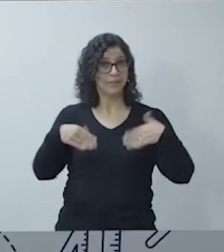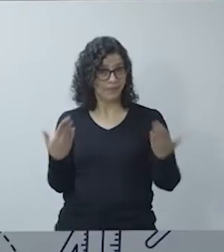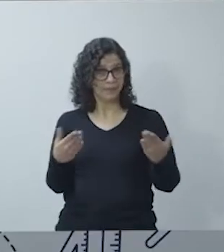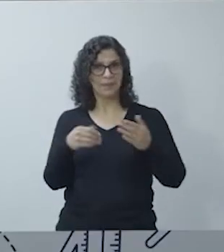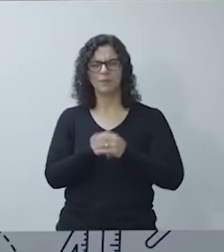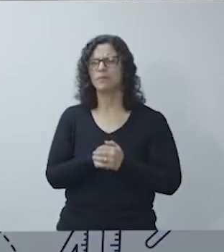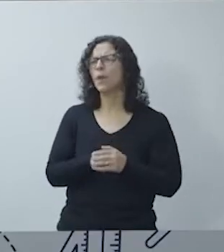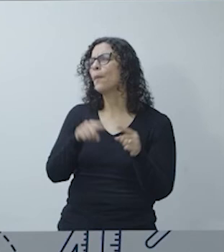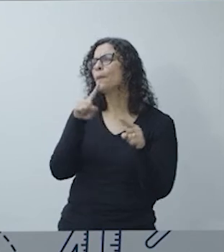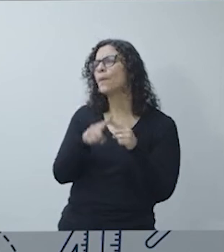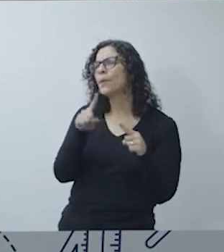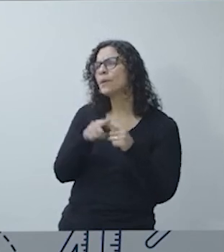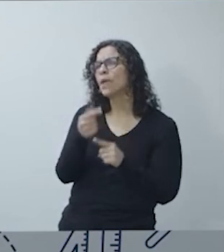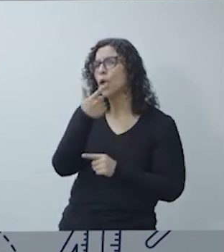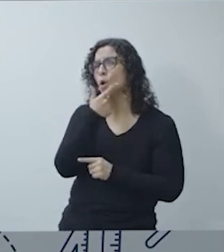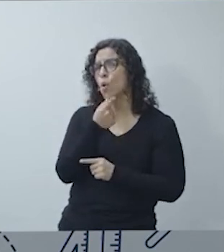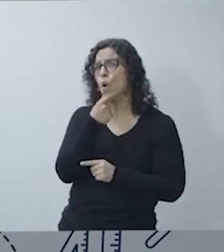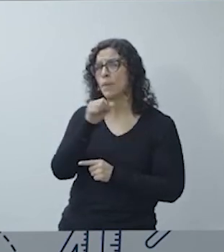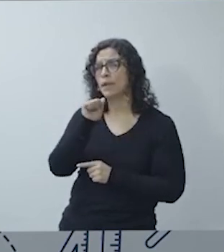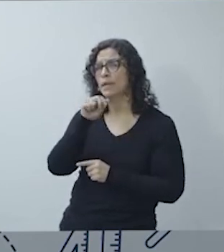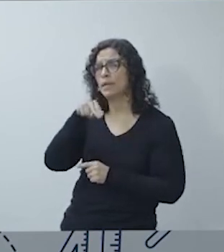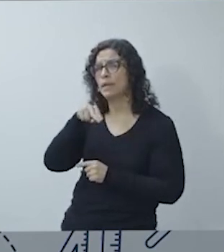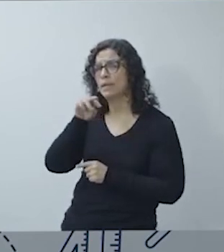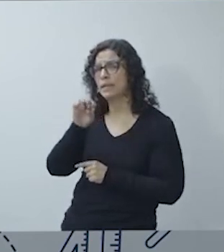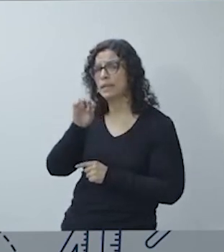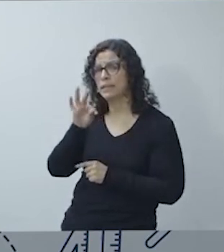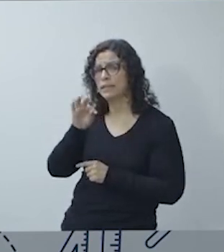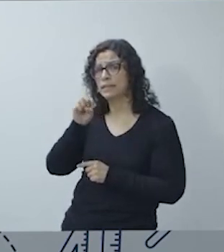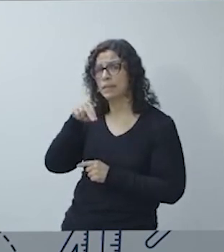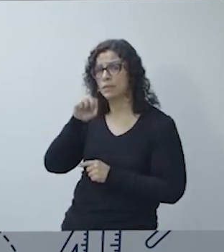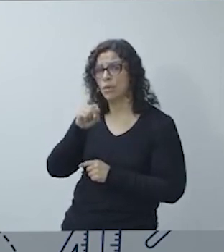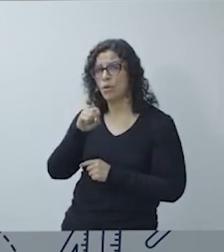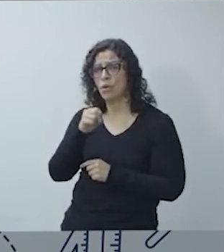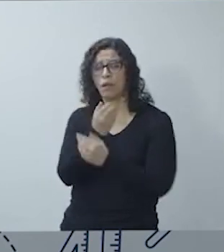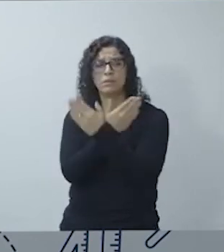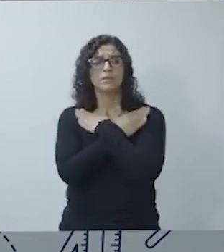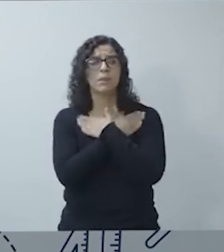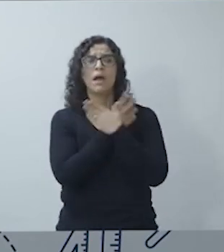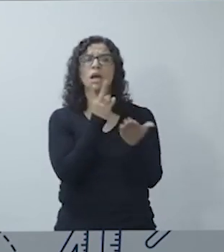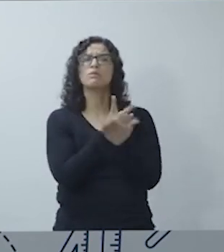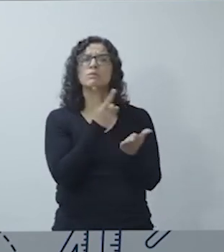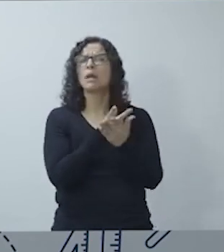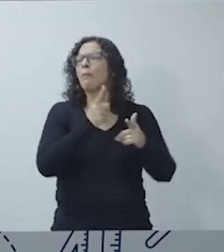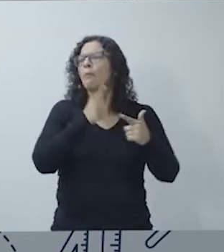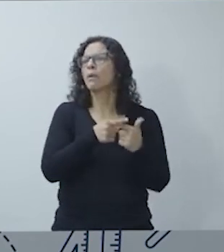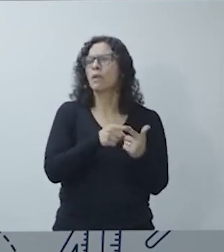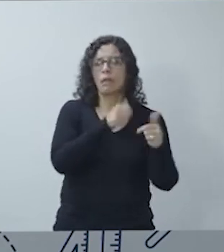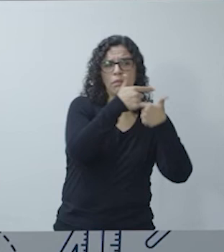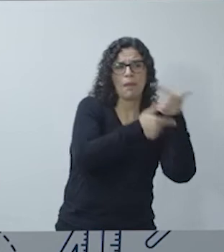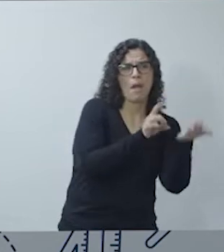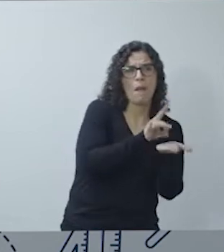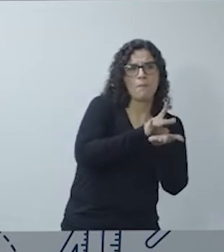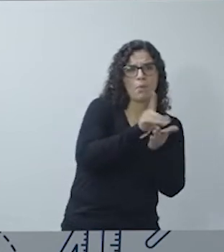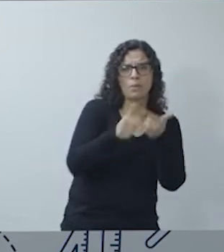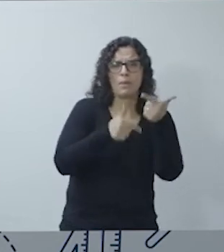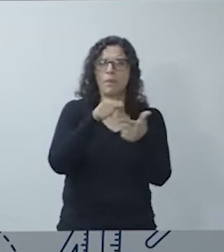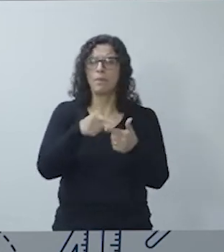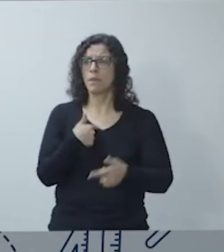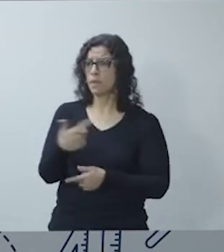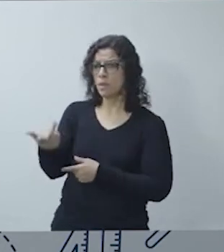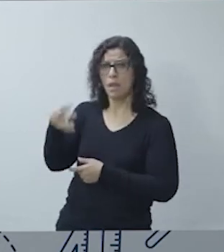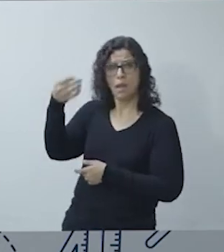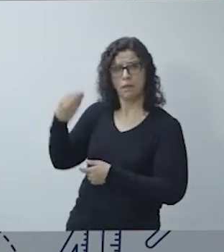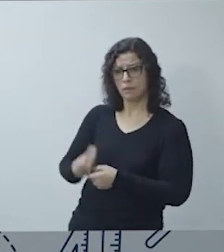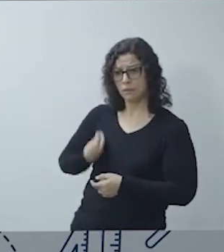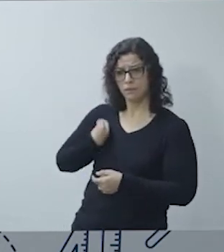Então, por que será que o Antenor não conseguia se manter empregado? Porque nós vimos ali que só tinha elogios a